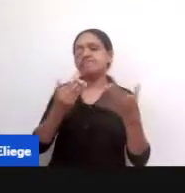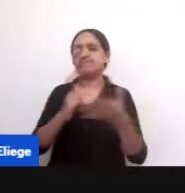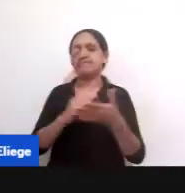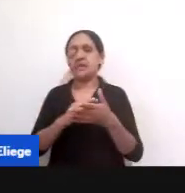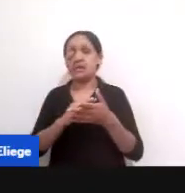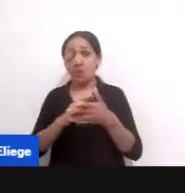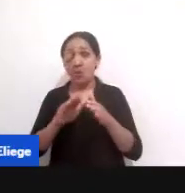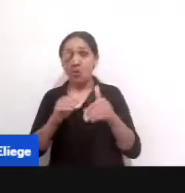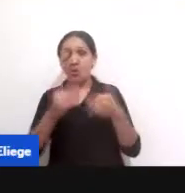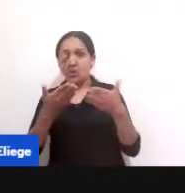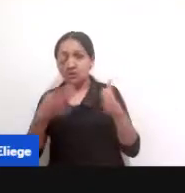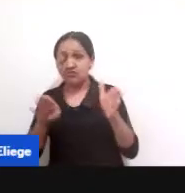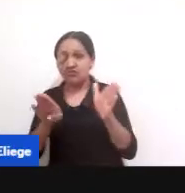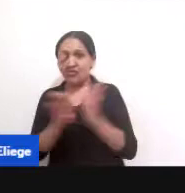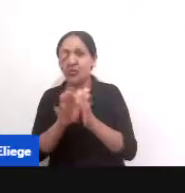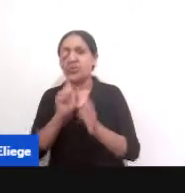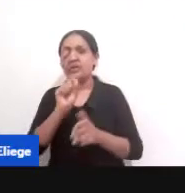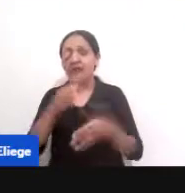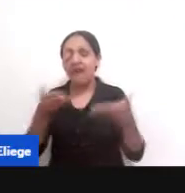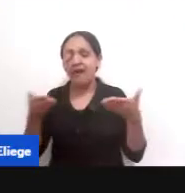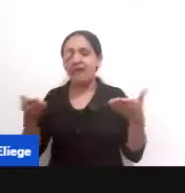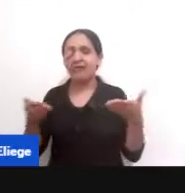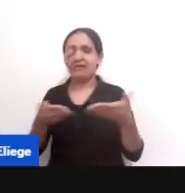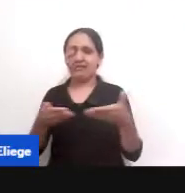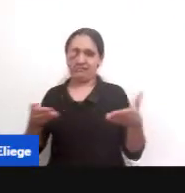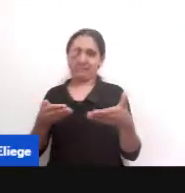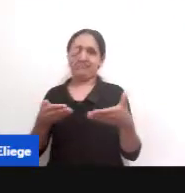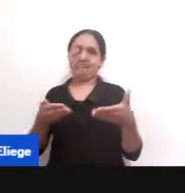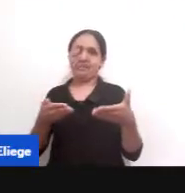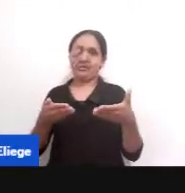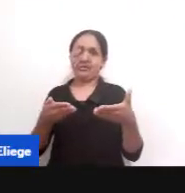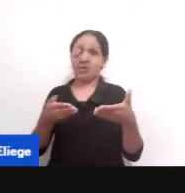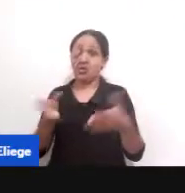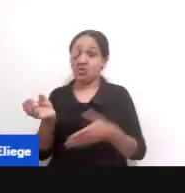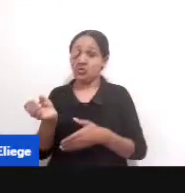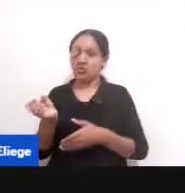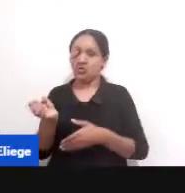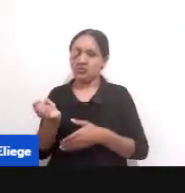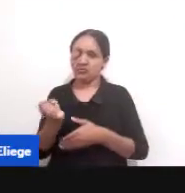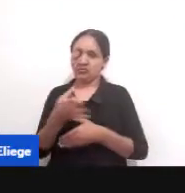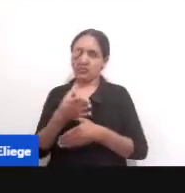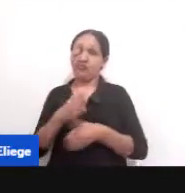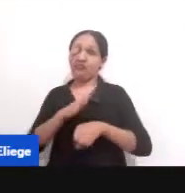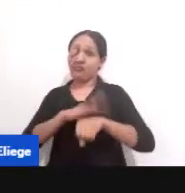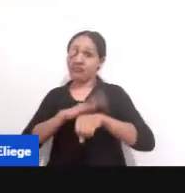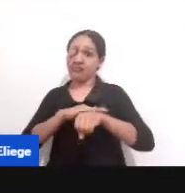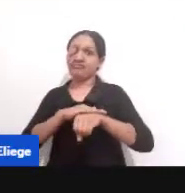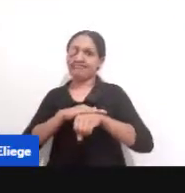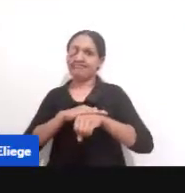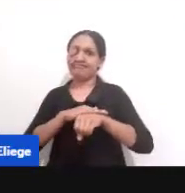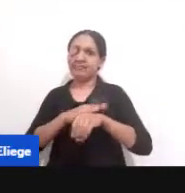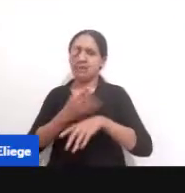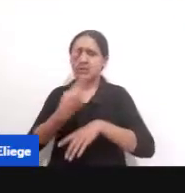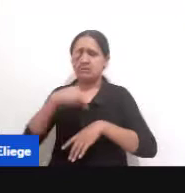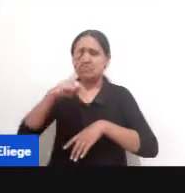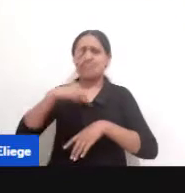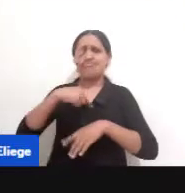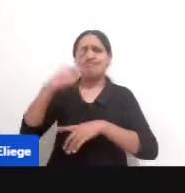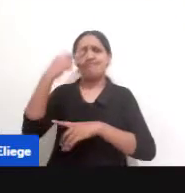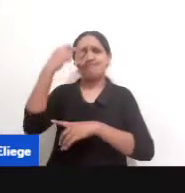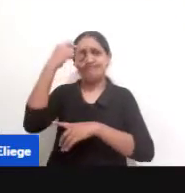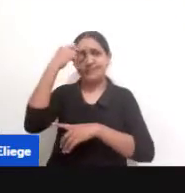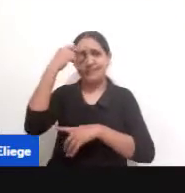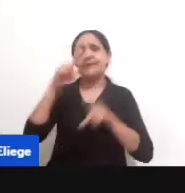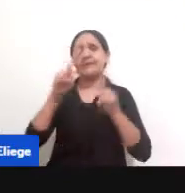que é agora, que é vivenciar esse novo momento. E nós vamos ter que pensar que também tem um grupo